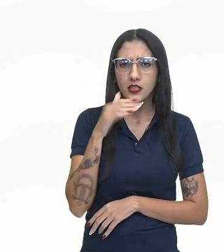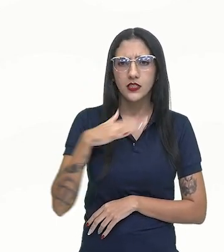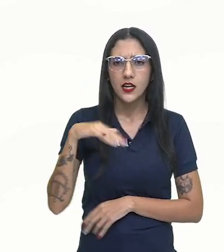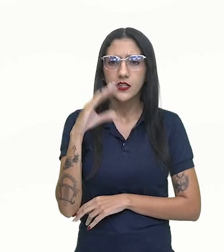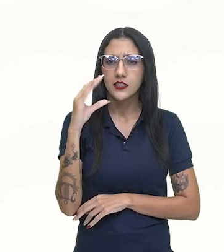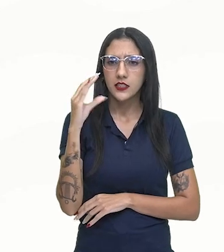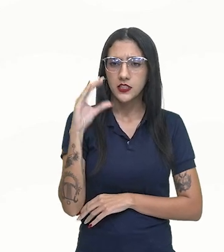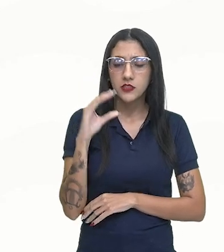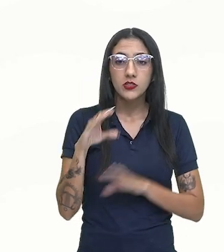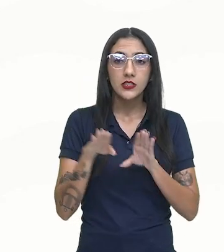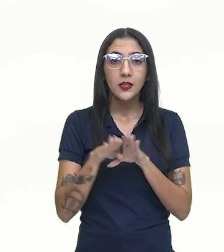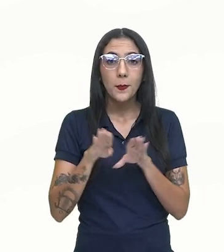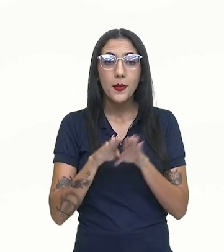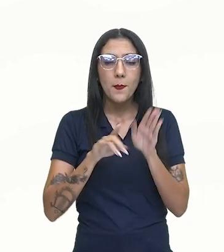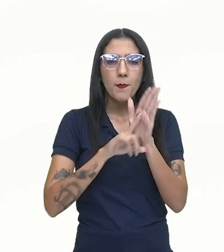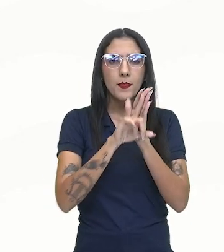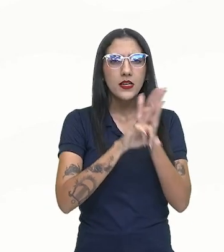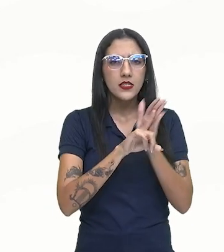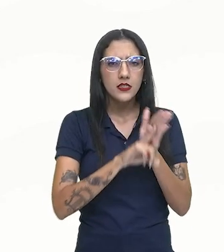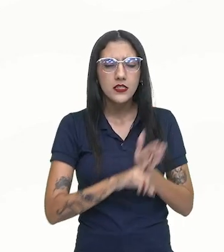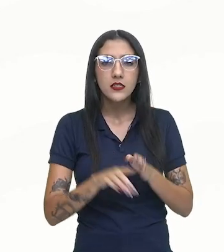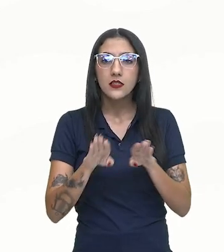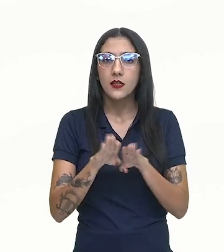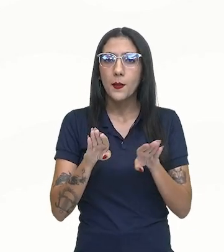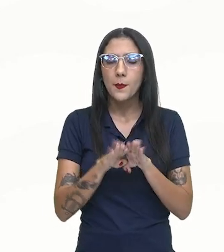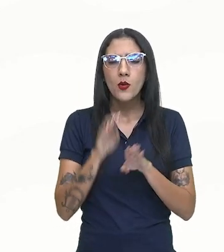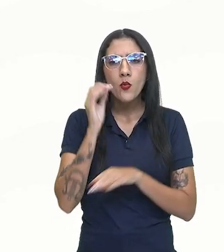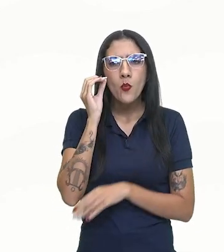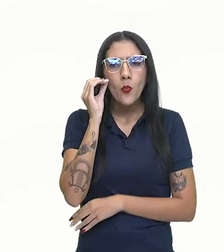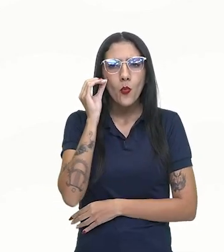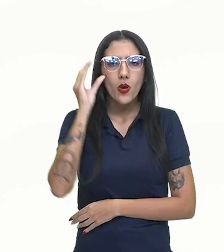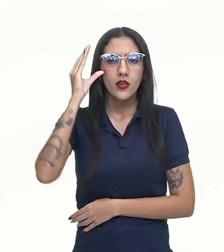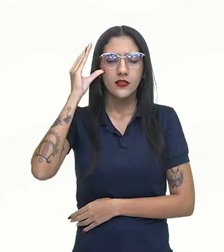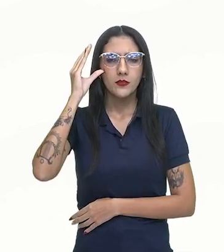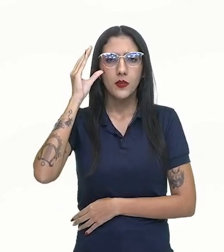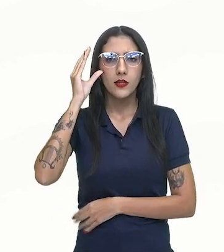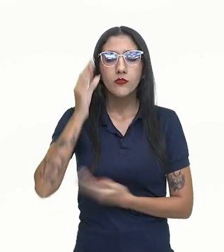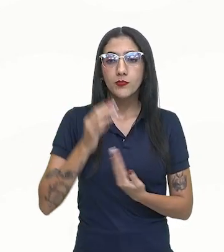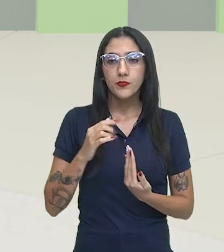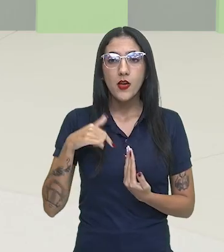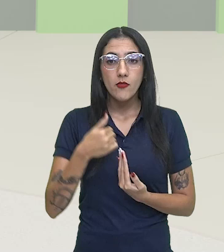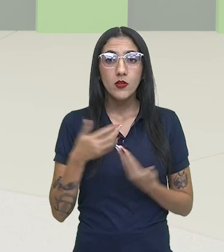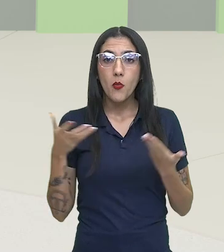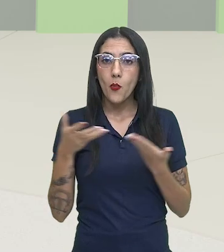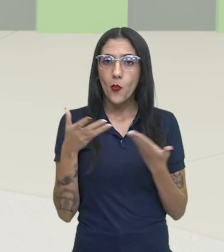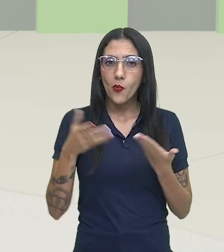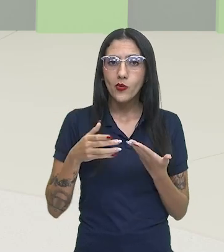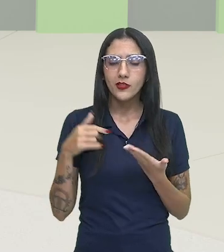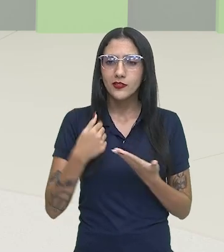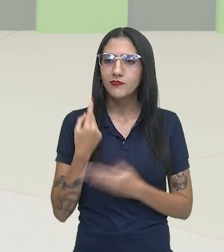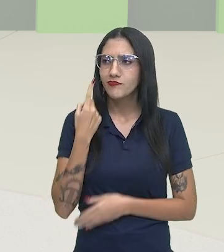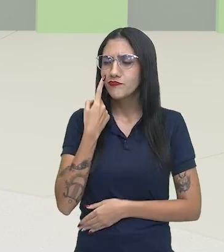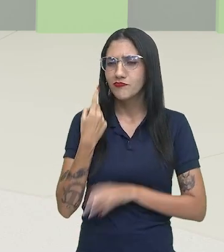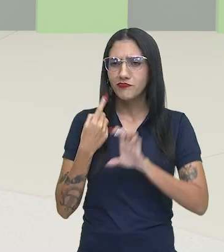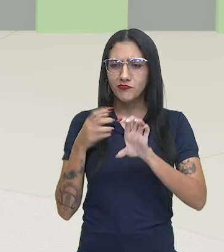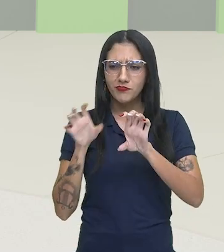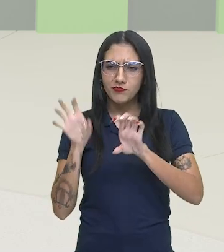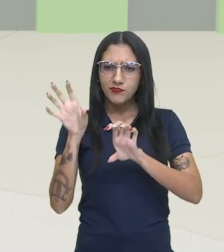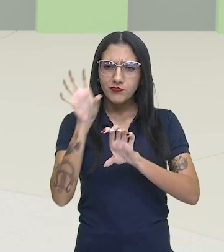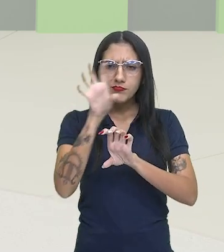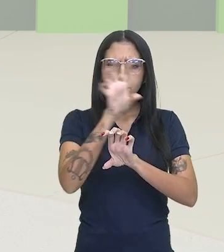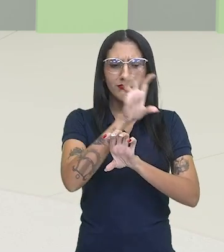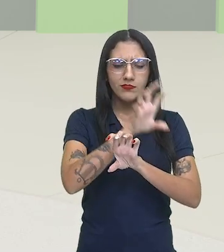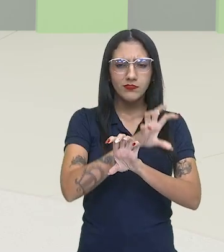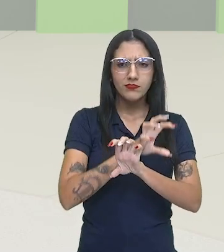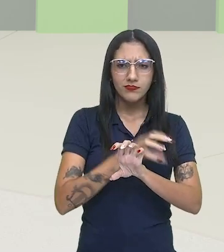a pesquisa científica e o conhecimento científico, é que nós vamos ver neste mapa mental. Olha só